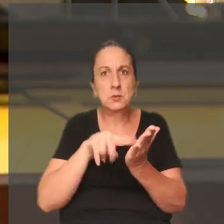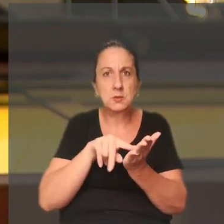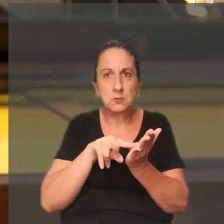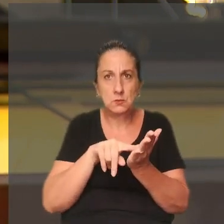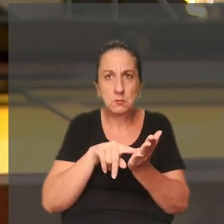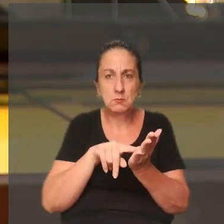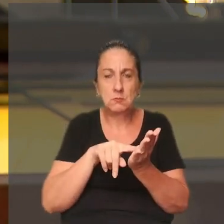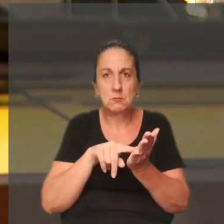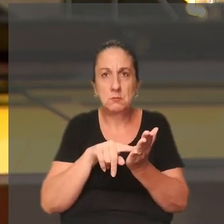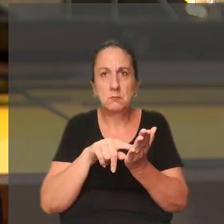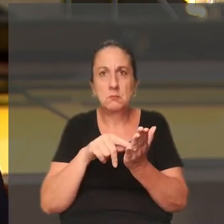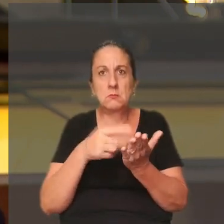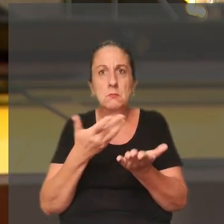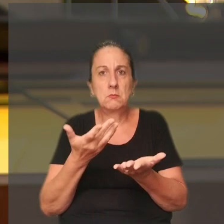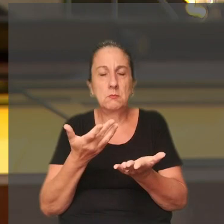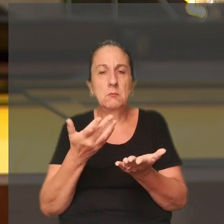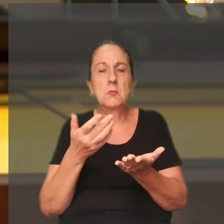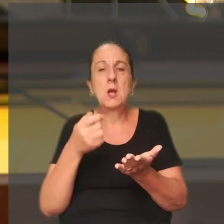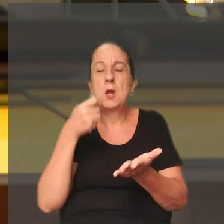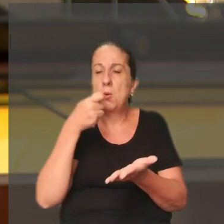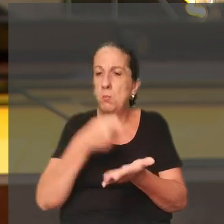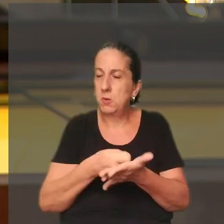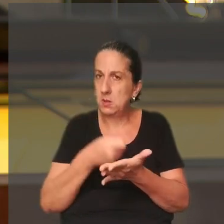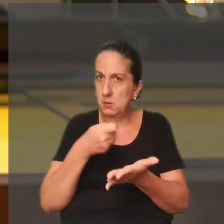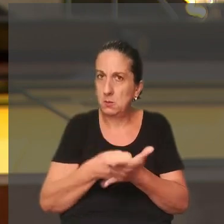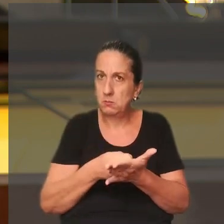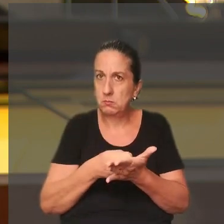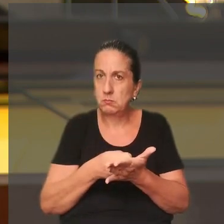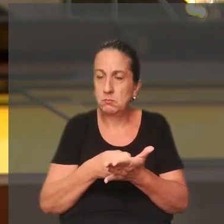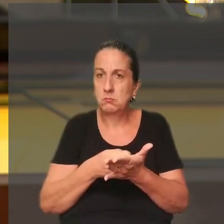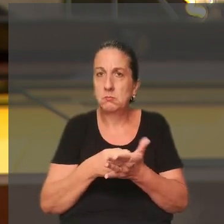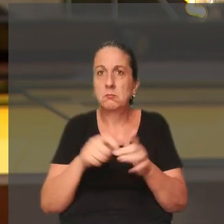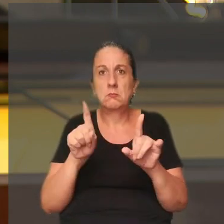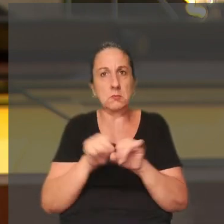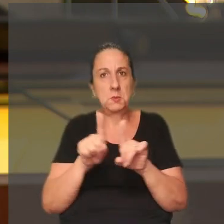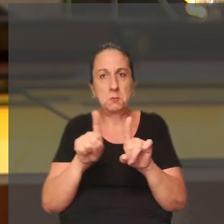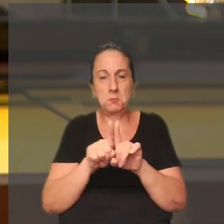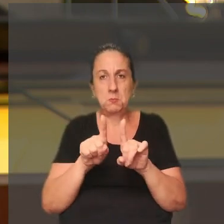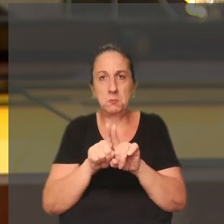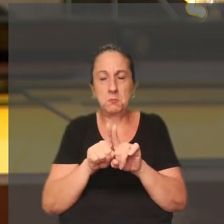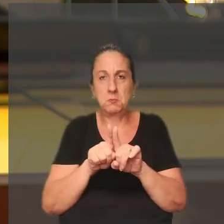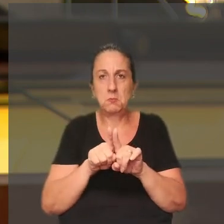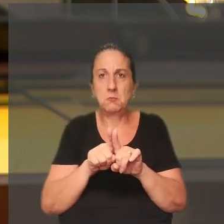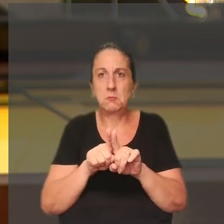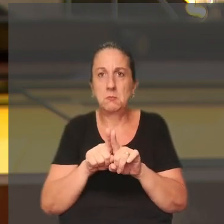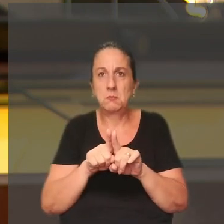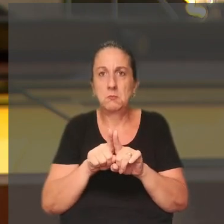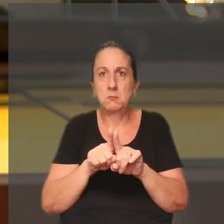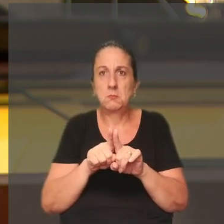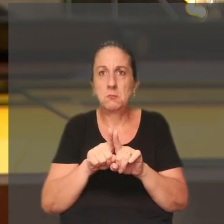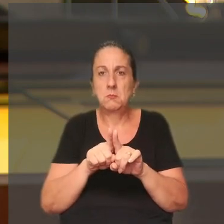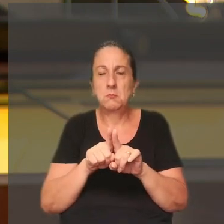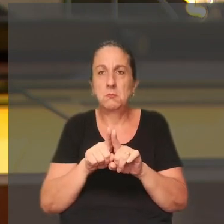Extinguiu-se a contribuição sindical, que era, como se sabe, obrigatória e era